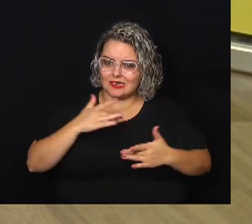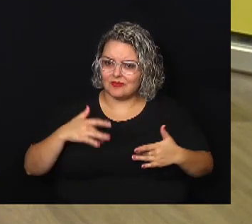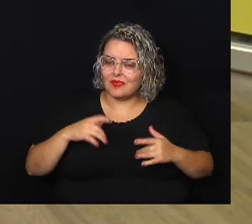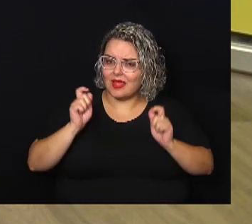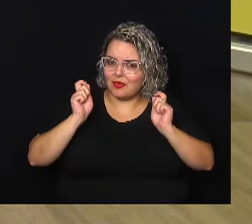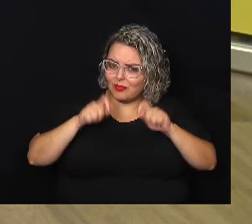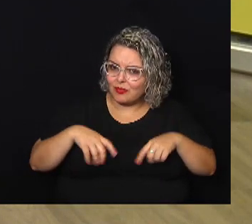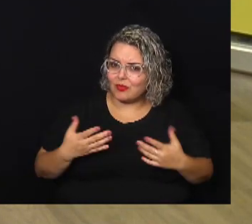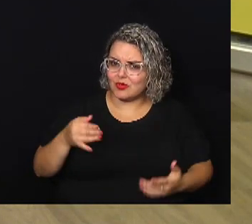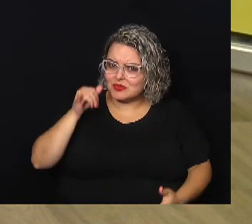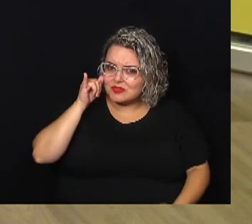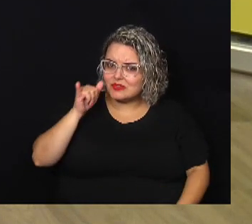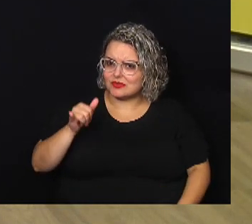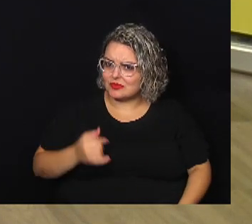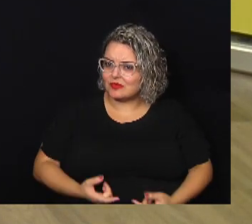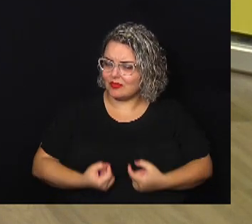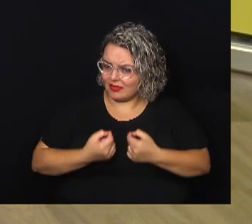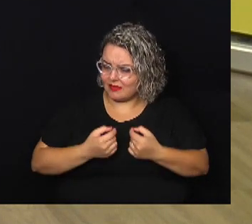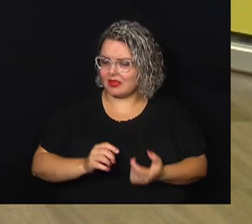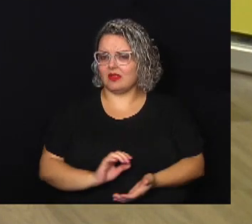possível evitar o câncer?